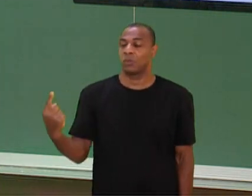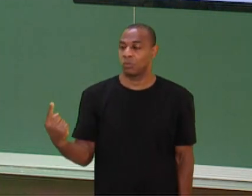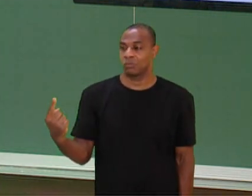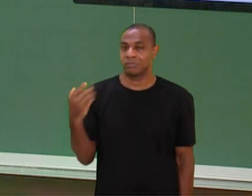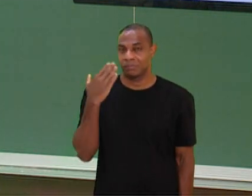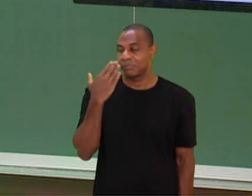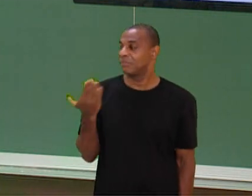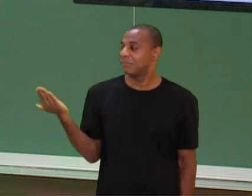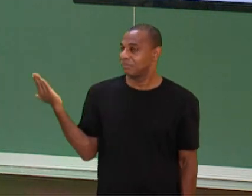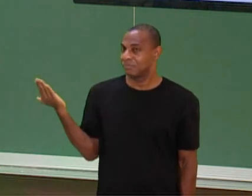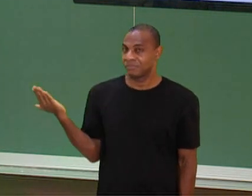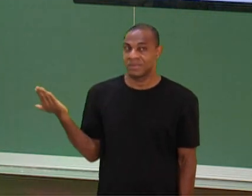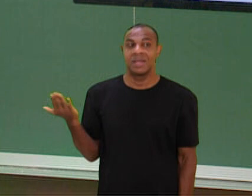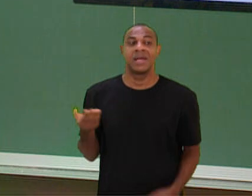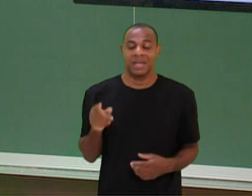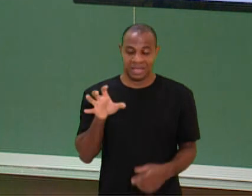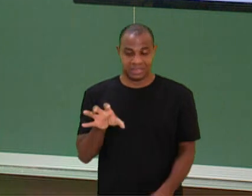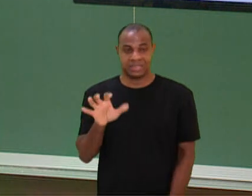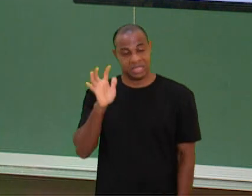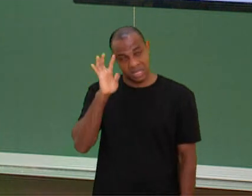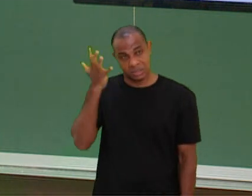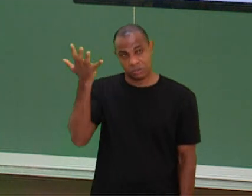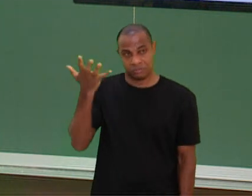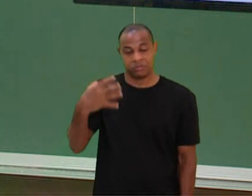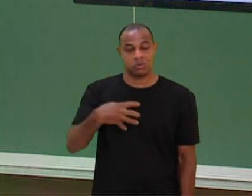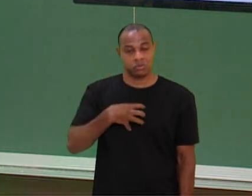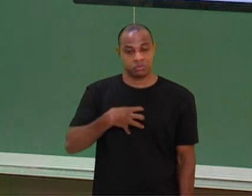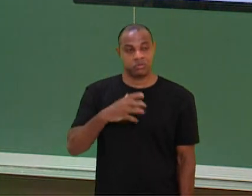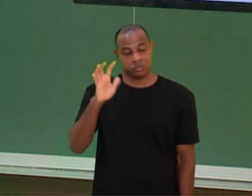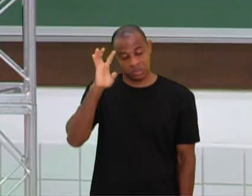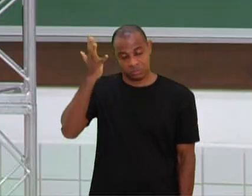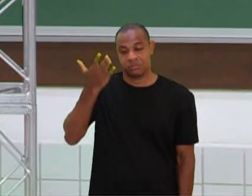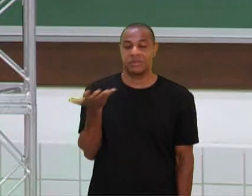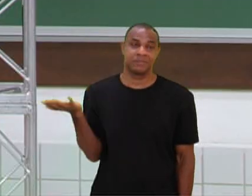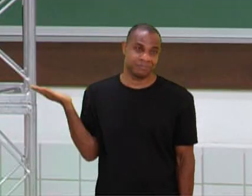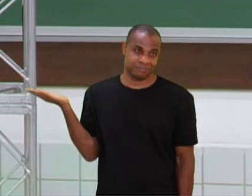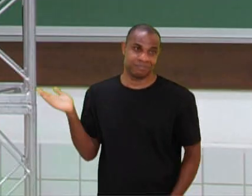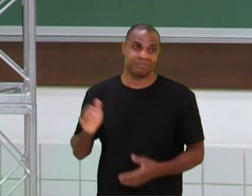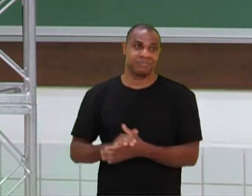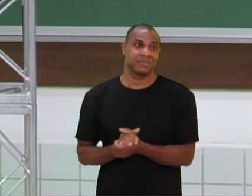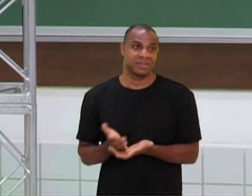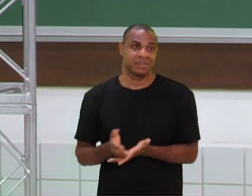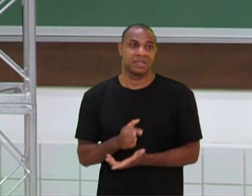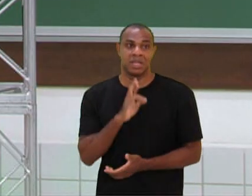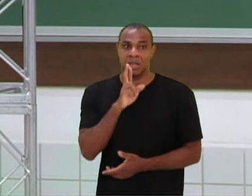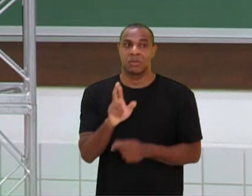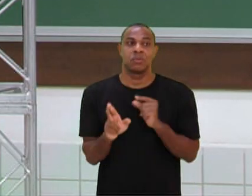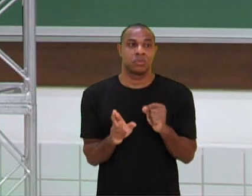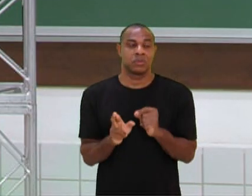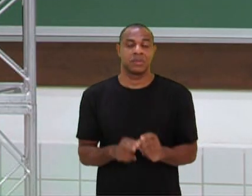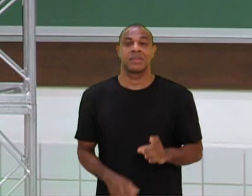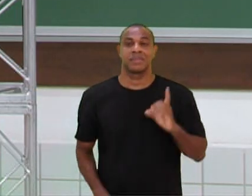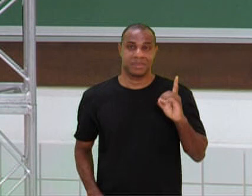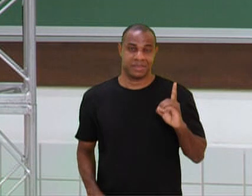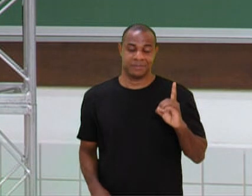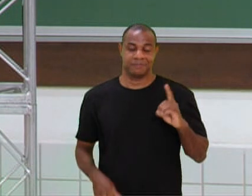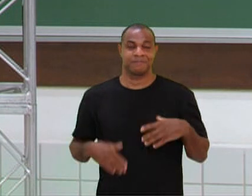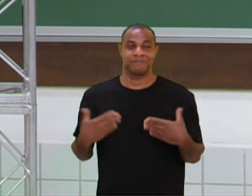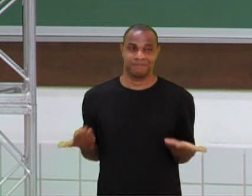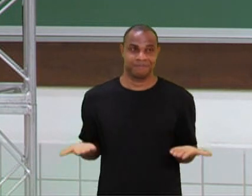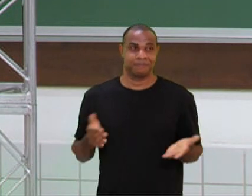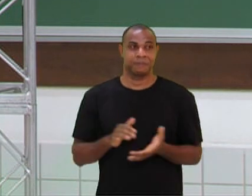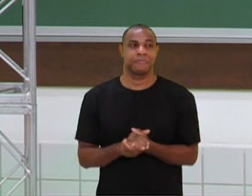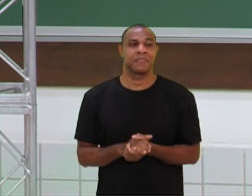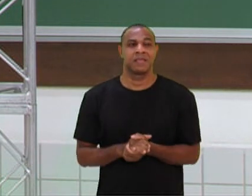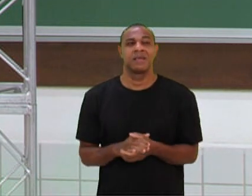certo? E com isso, nós garantimos aqui a nossa resposta, que é a alternativa D. Beleza, meus queridos?